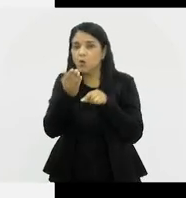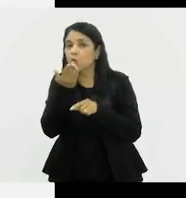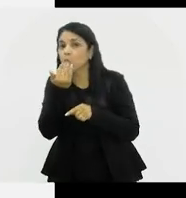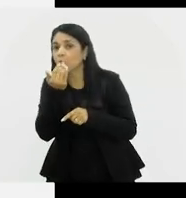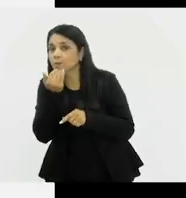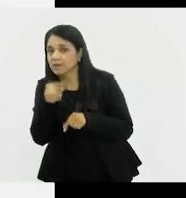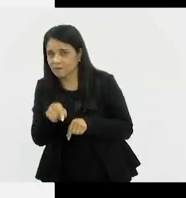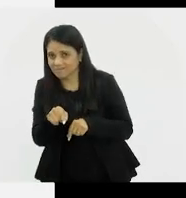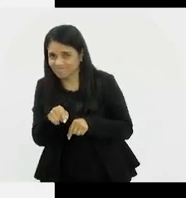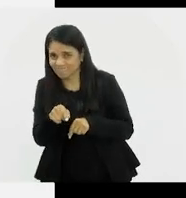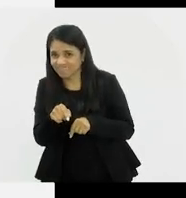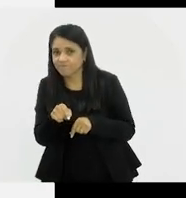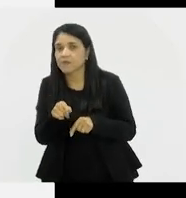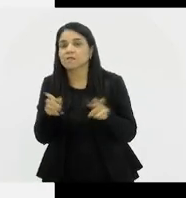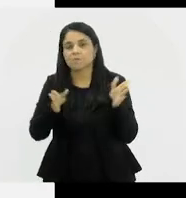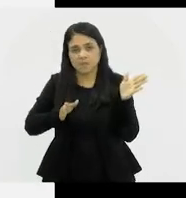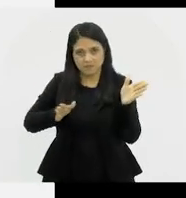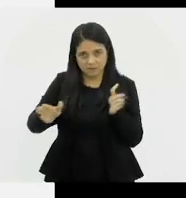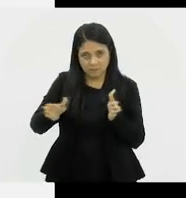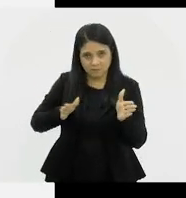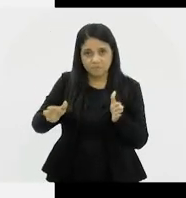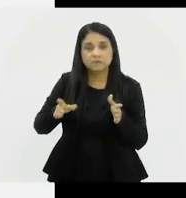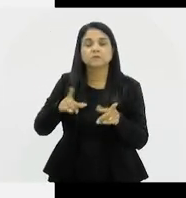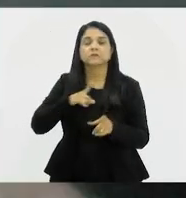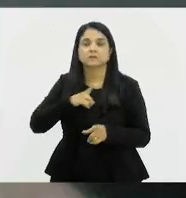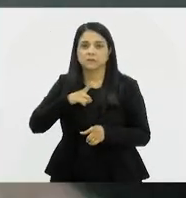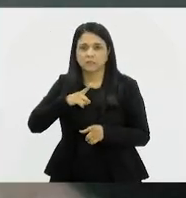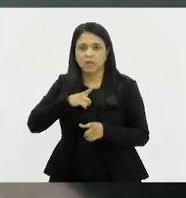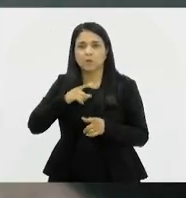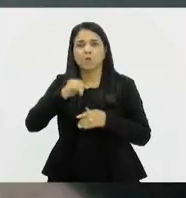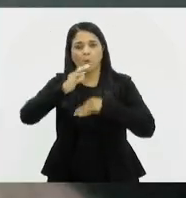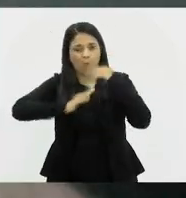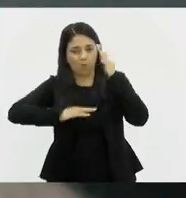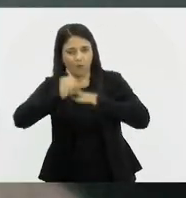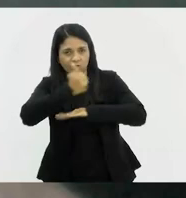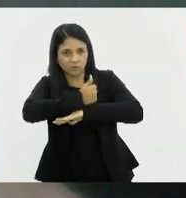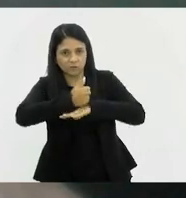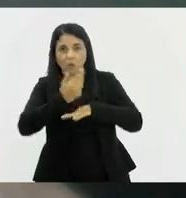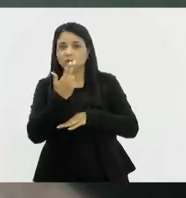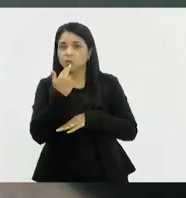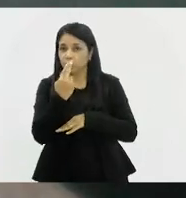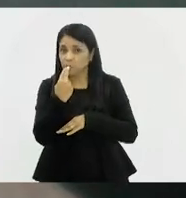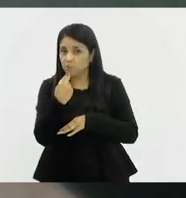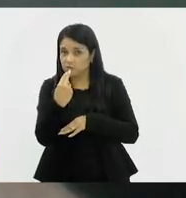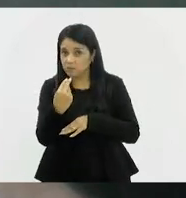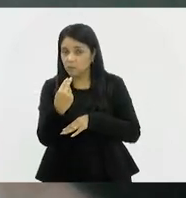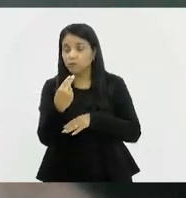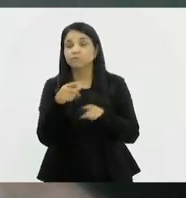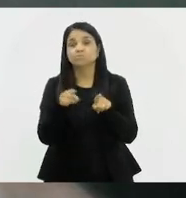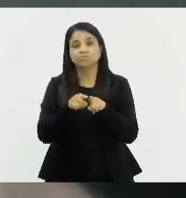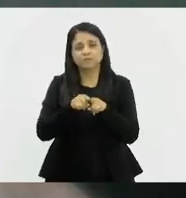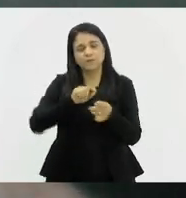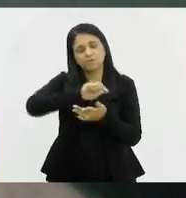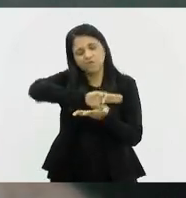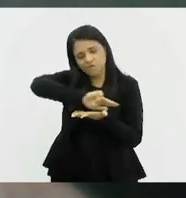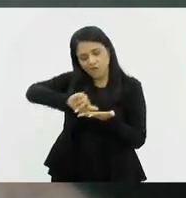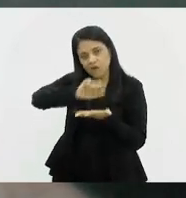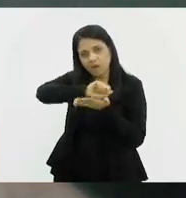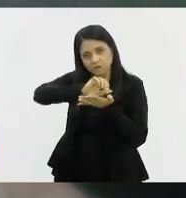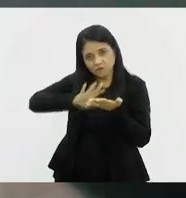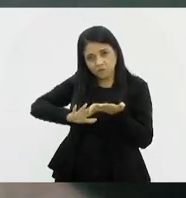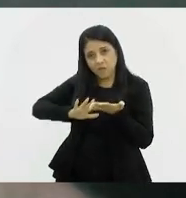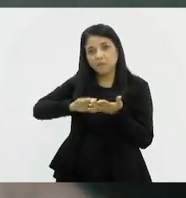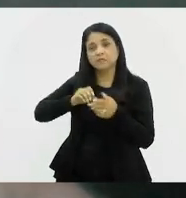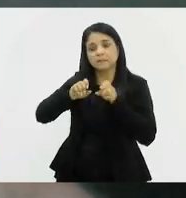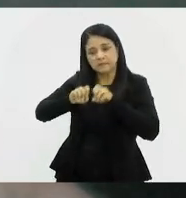é acessível. Temos o profissional da nutrição, mas também várias atividades que